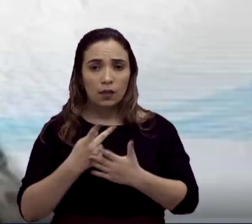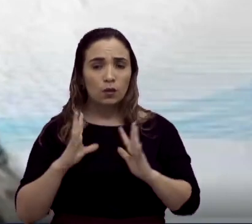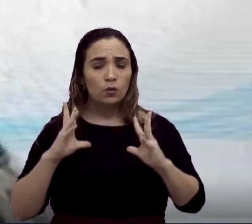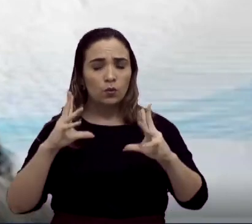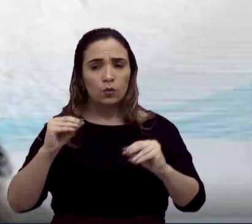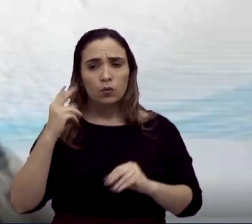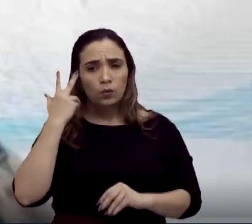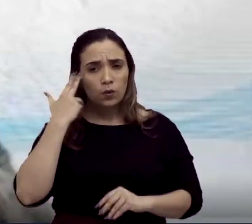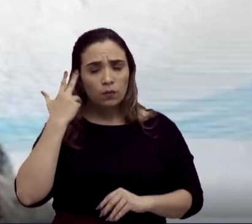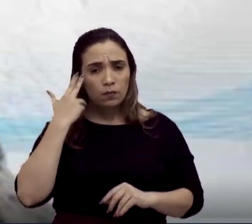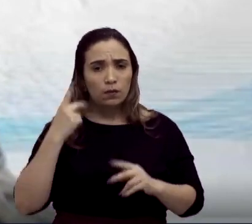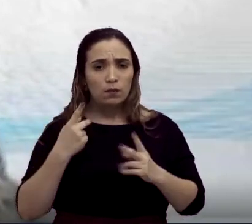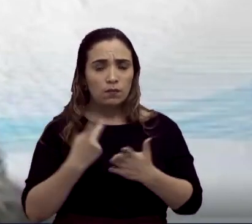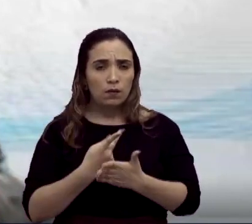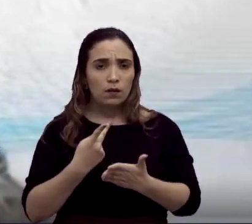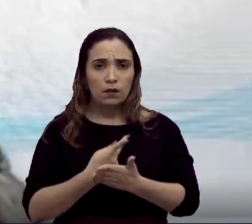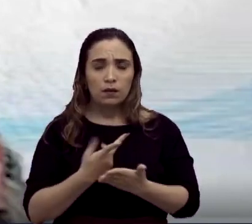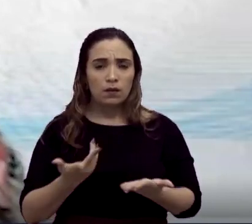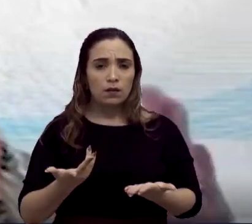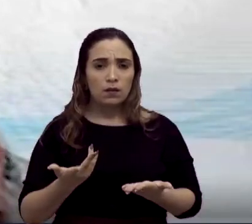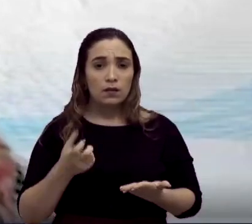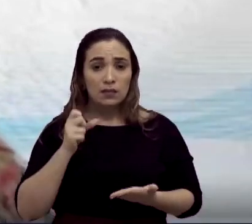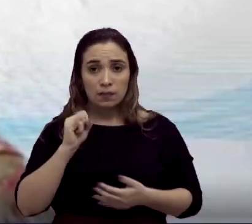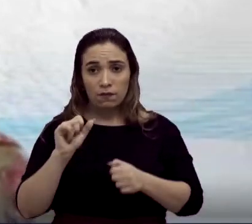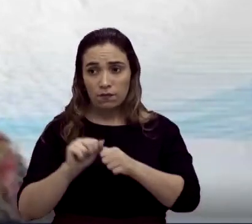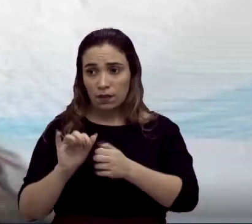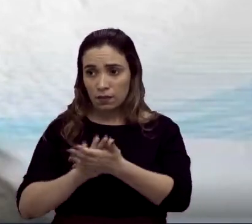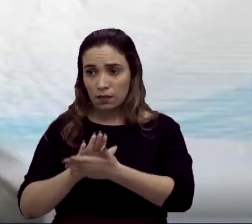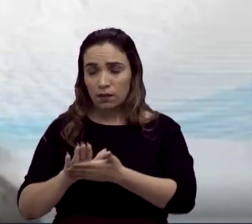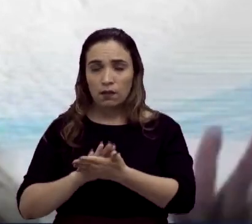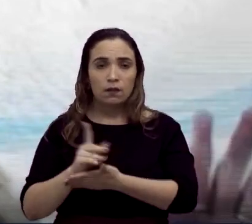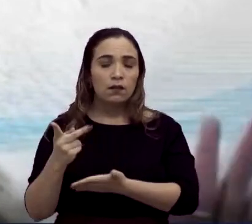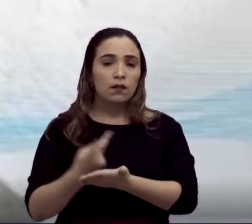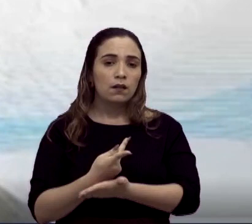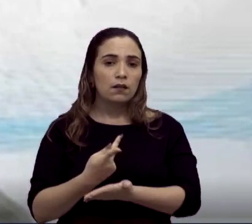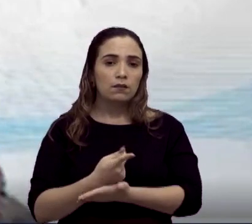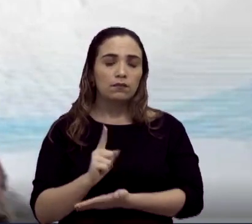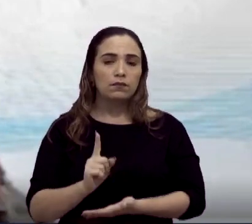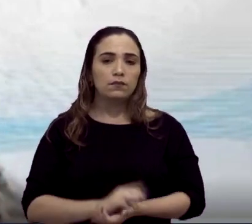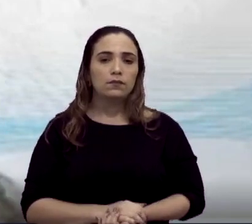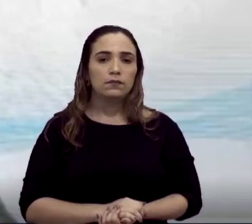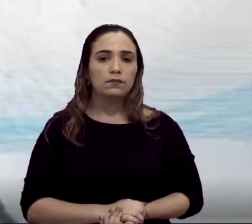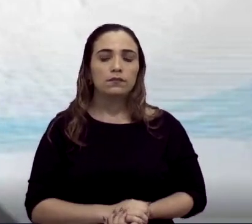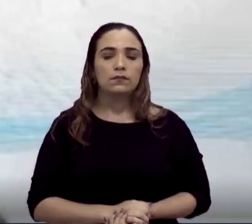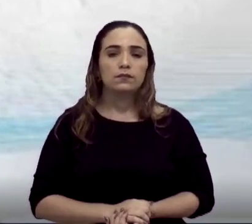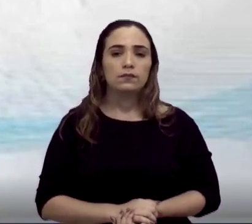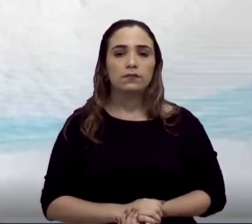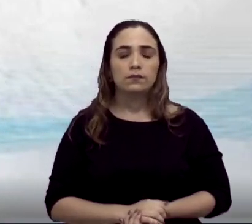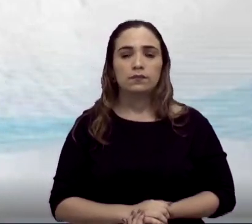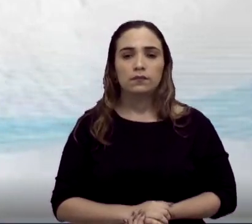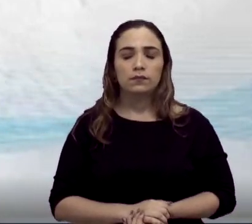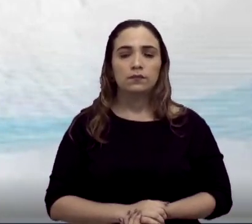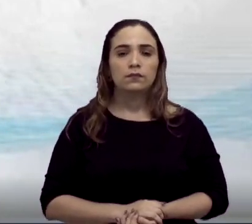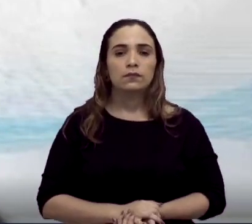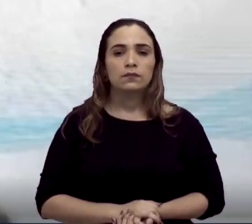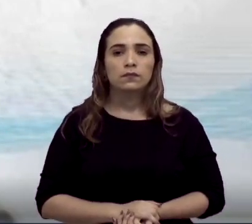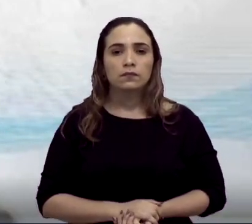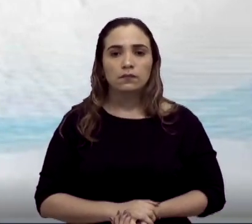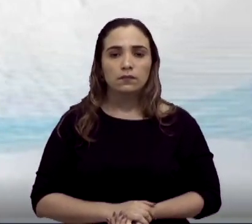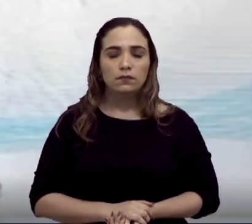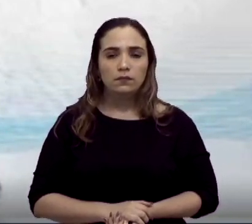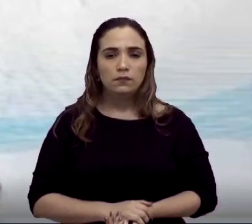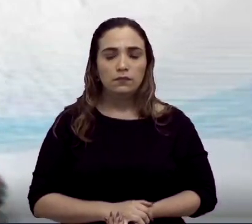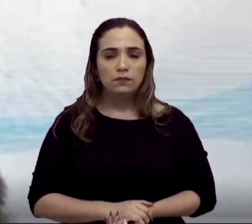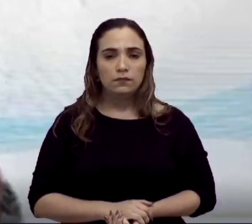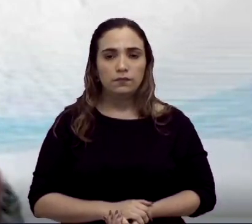só não erra quem não faz nada. Quem não faz nada não erra não, né? Vai errar o quê? Não tá fazendo nada. Não é verdade?